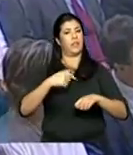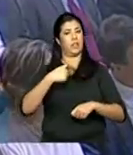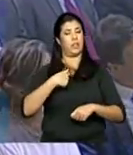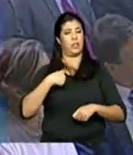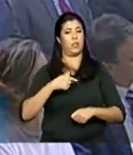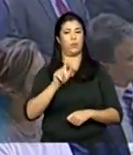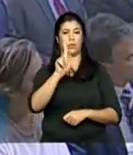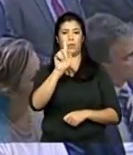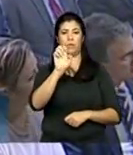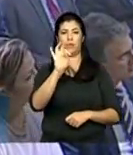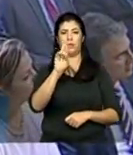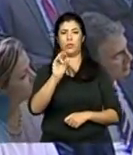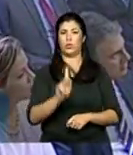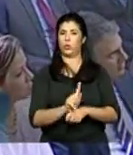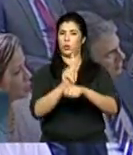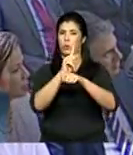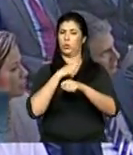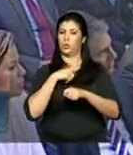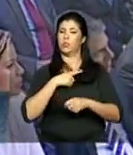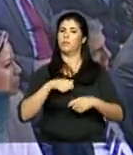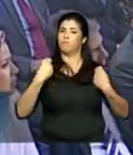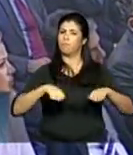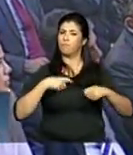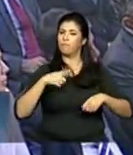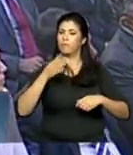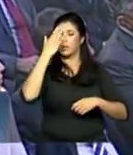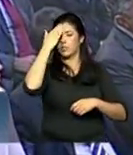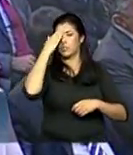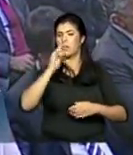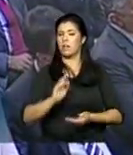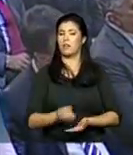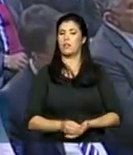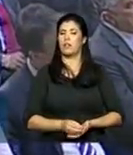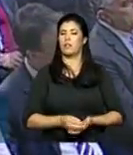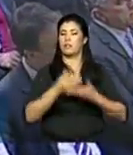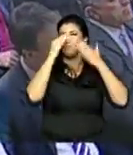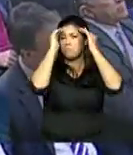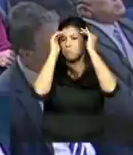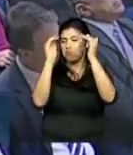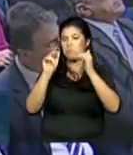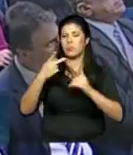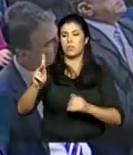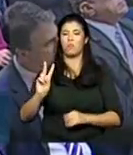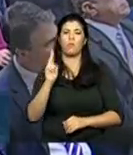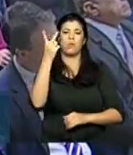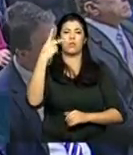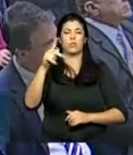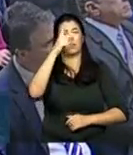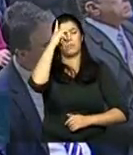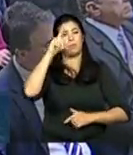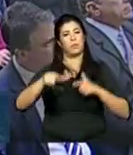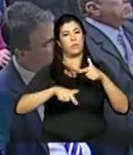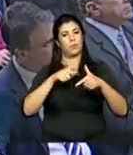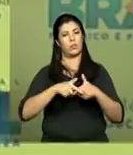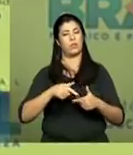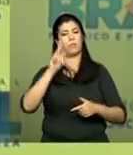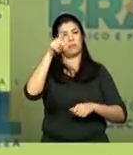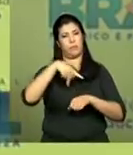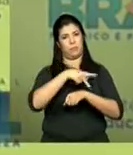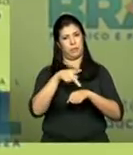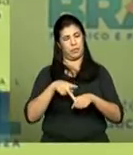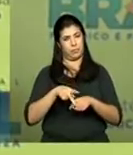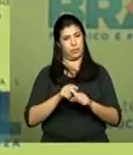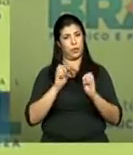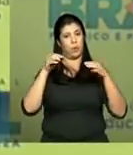gestor dedicado e que sabe reconhecer o trabalho daqueles que realmente se empenham pelo nosso país.